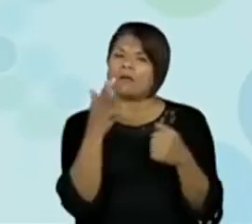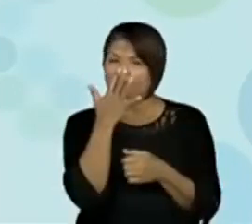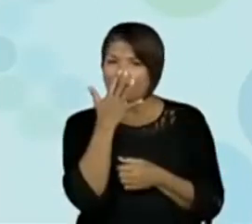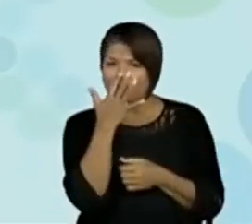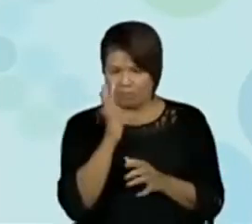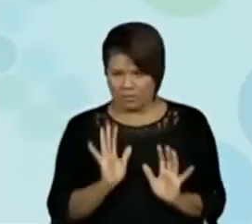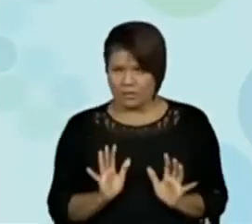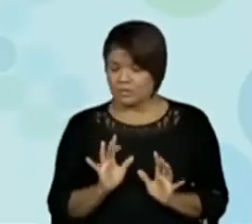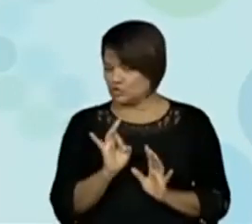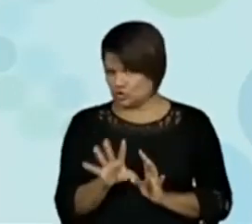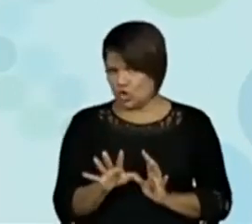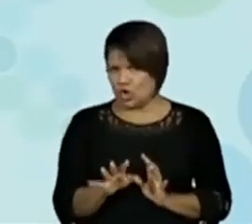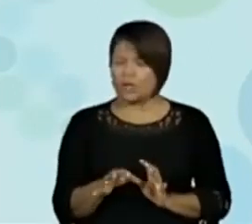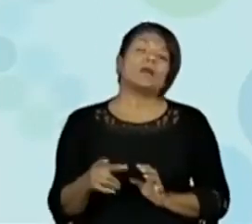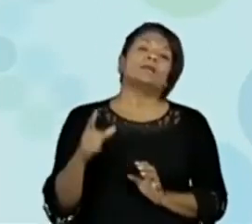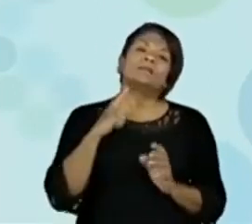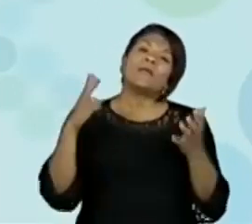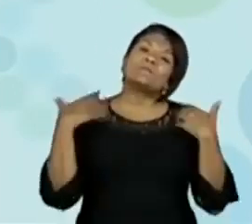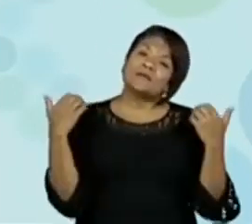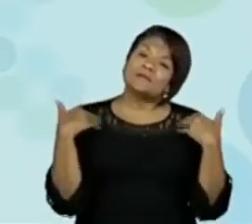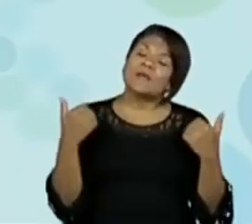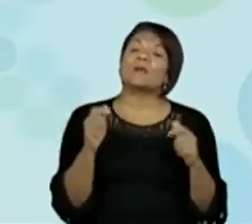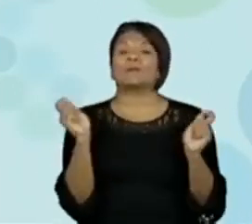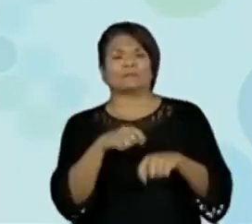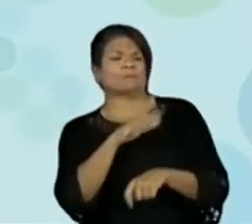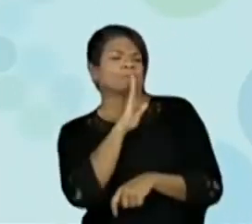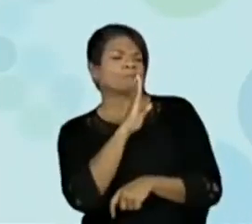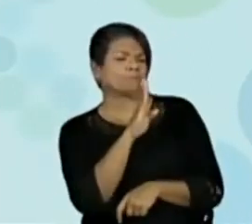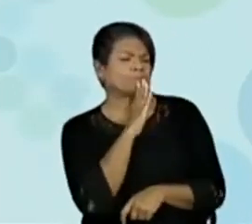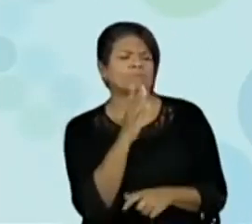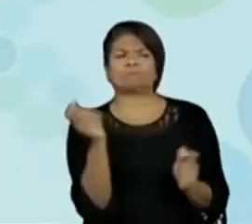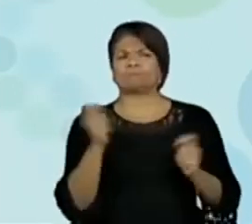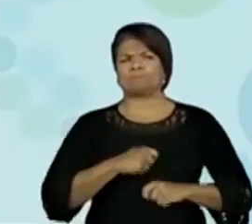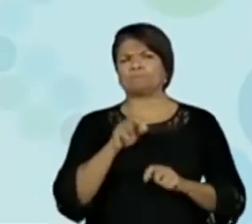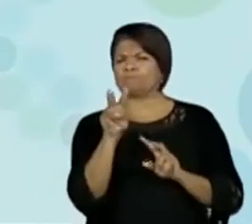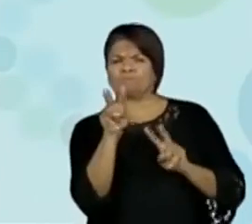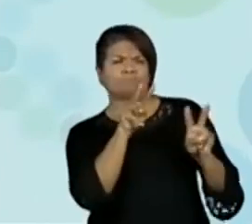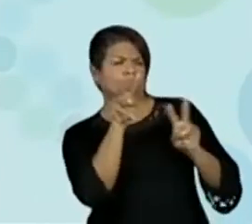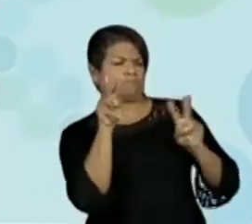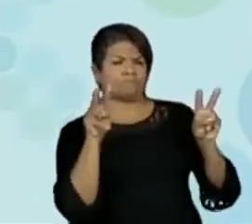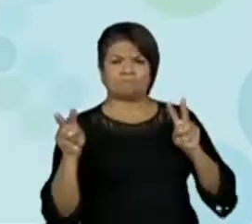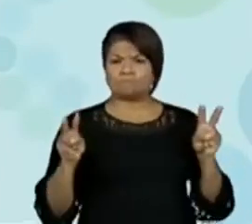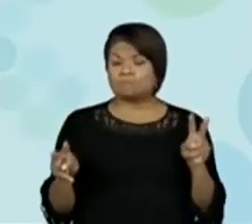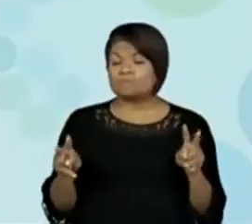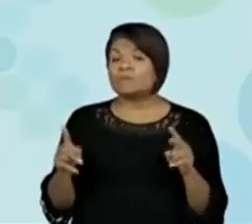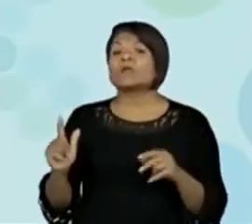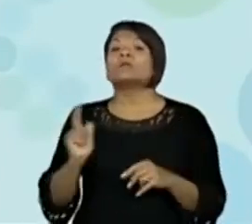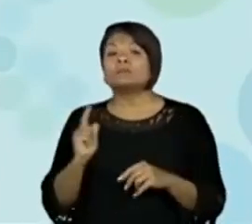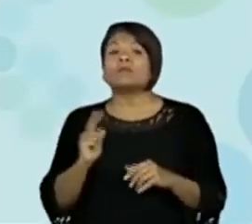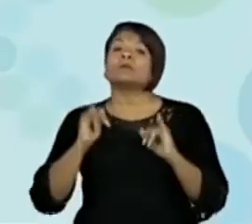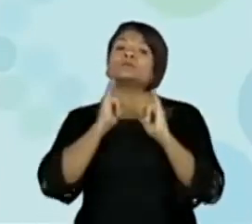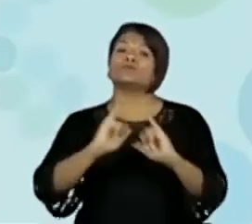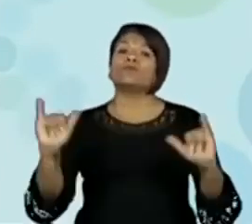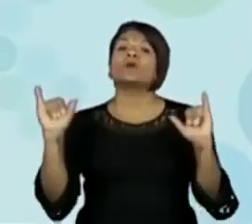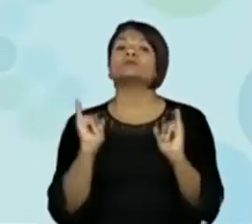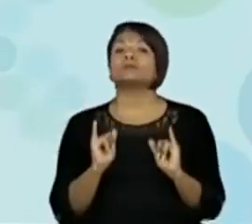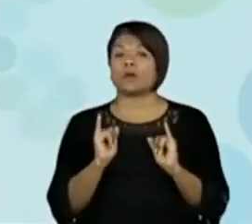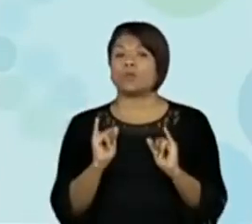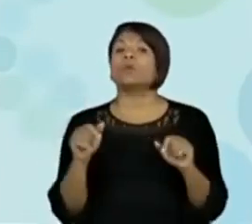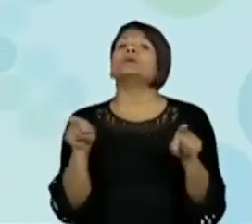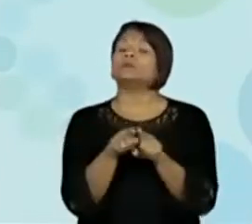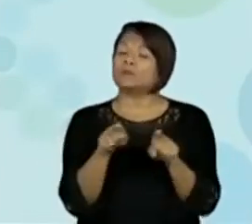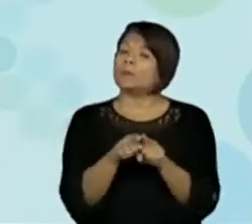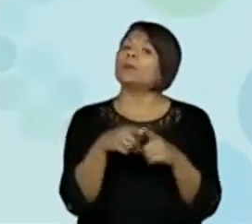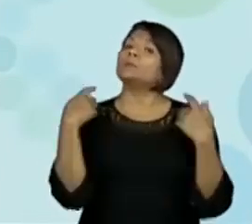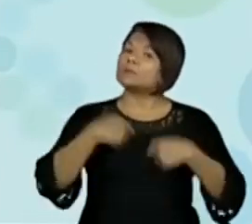para nós? Que além desse passeio que a gente pode conhecer, que a gente pode explorar, há também toda uma divulgação sobre a preocupação com esse